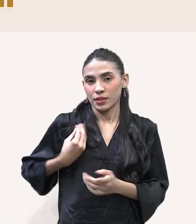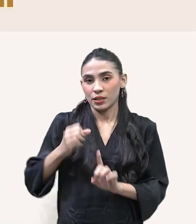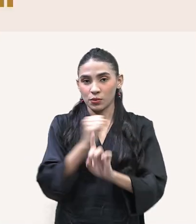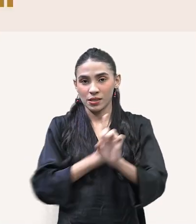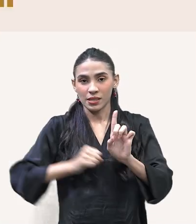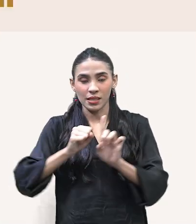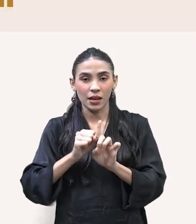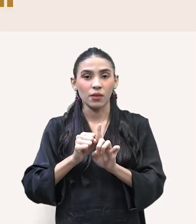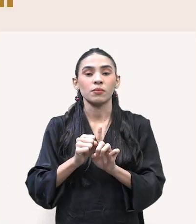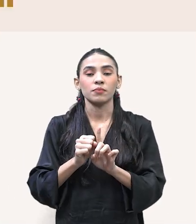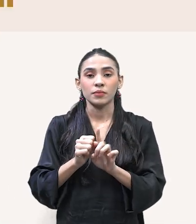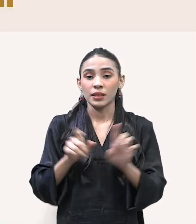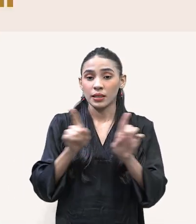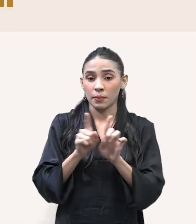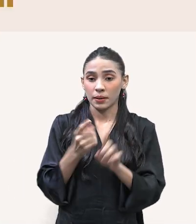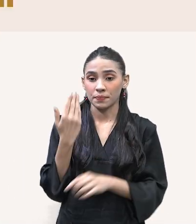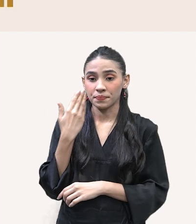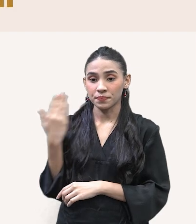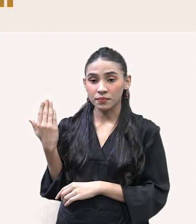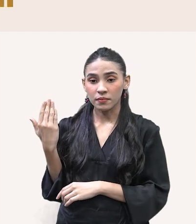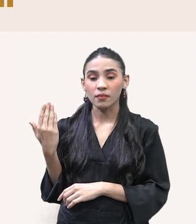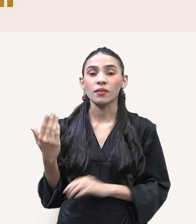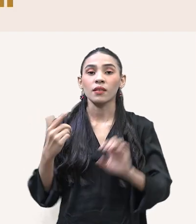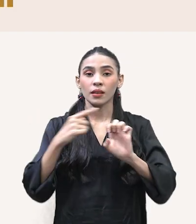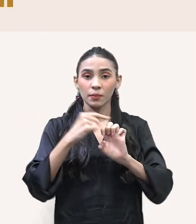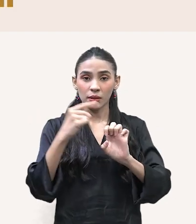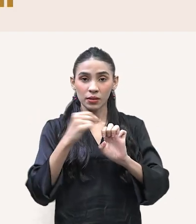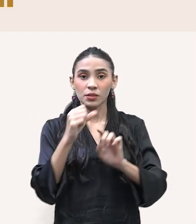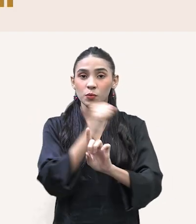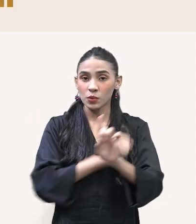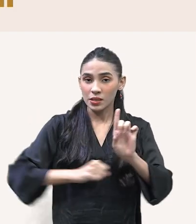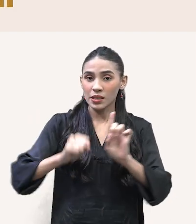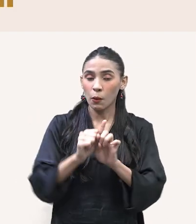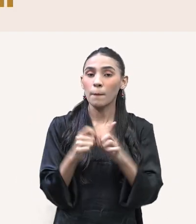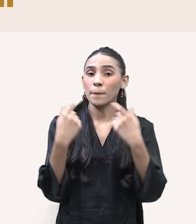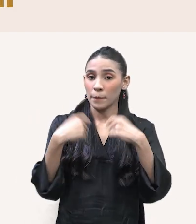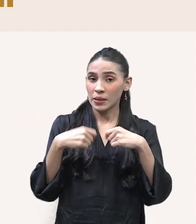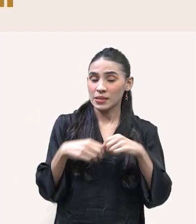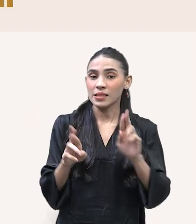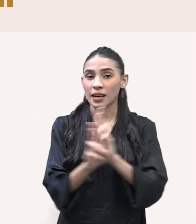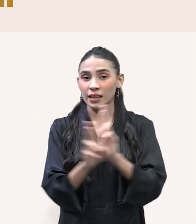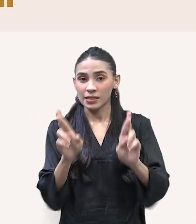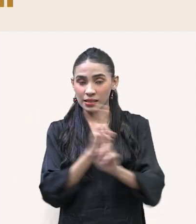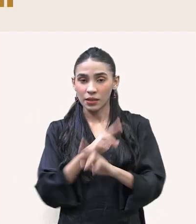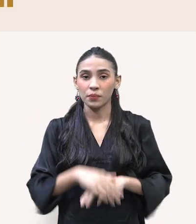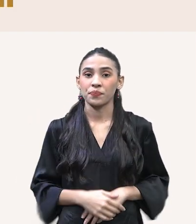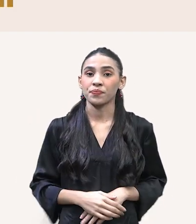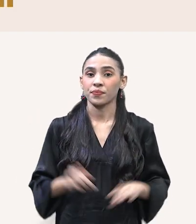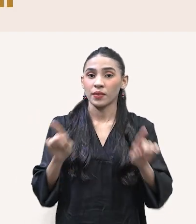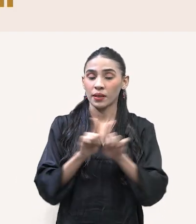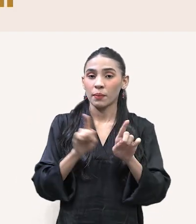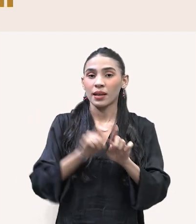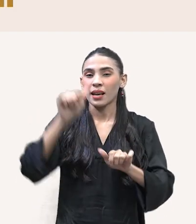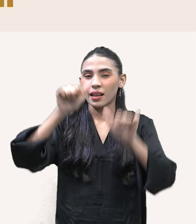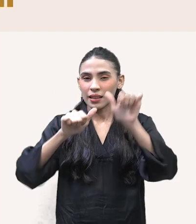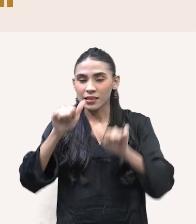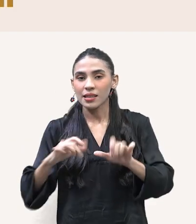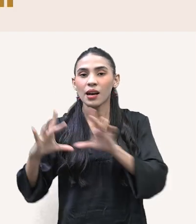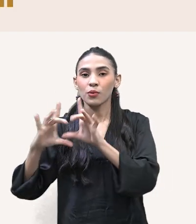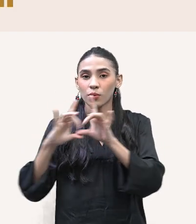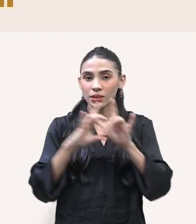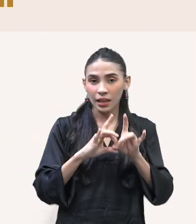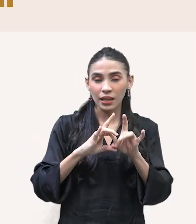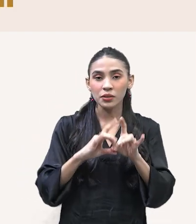né? Então isso aí envolve o nosso empreendedorismo social, tem que ter essa relação, analisar o